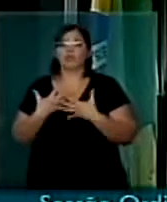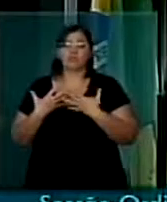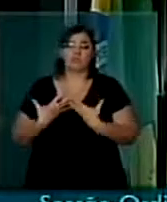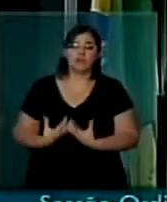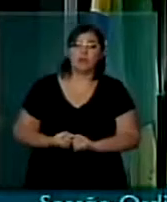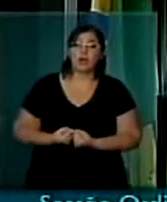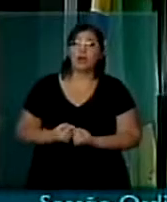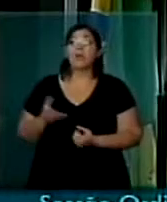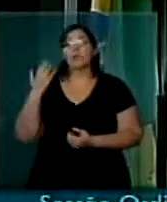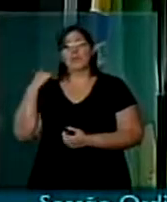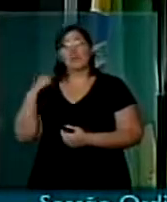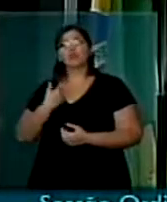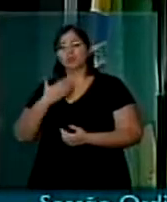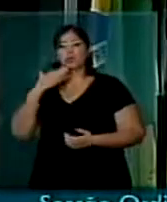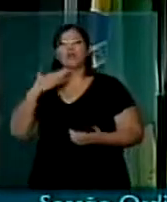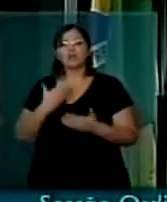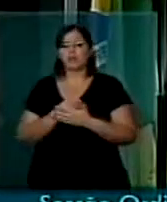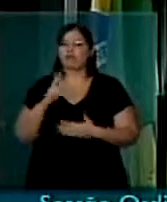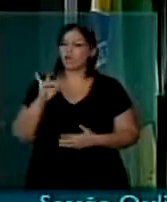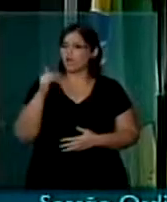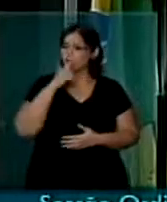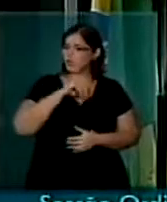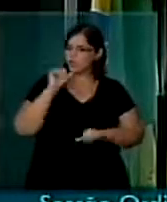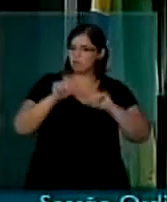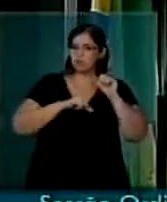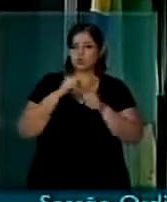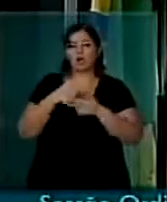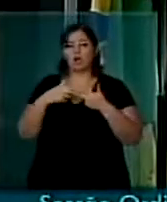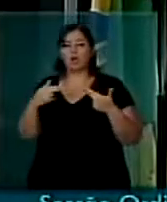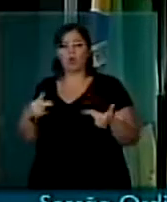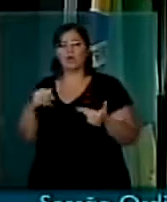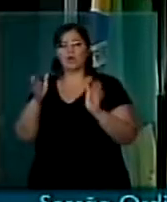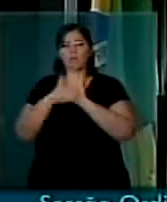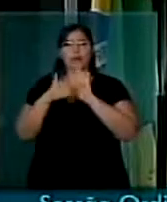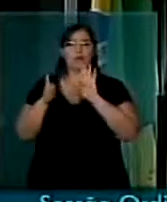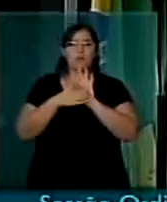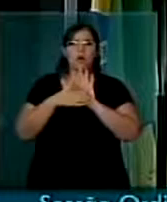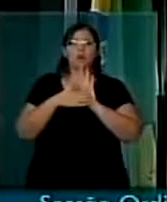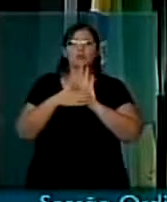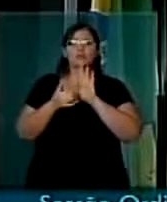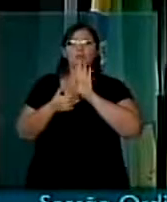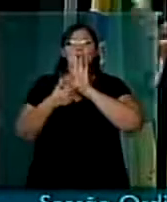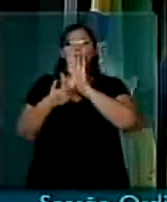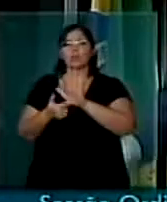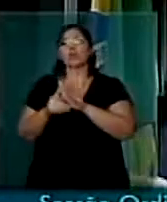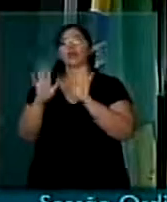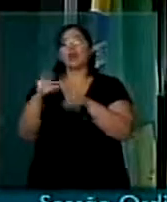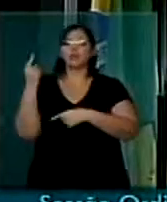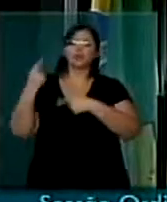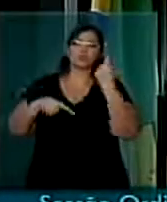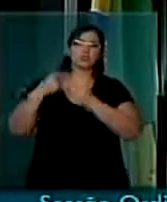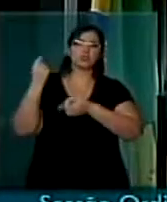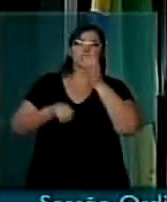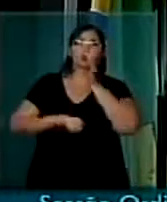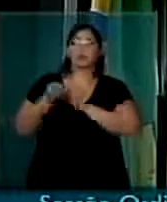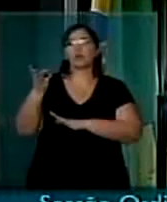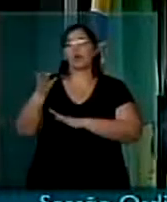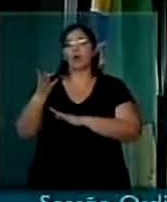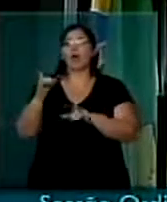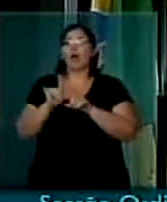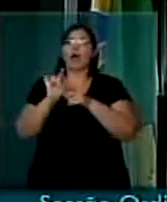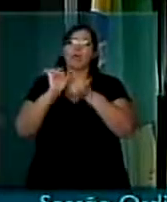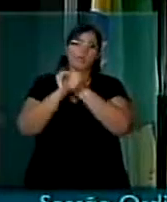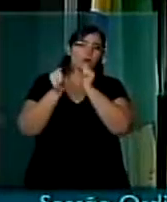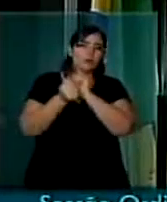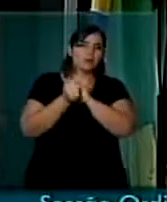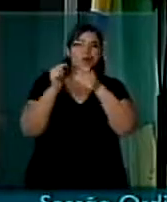Nós acreditávamos que iríamos modificar a proposta que apresentamos depois de muita discussão, de